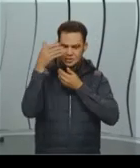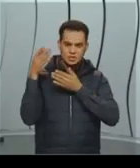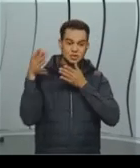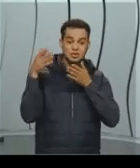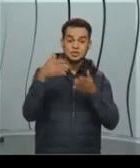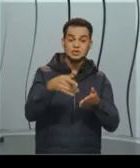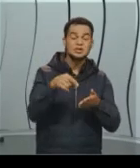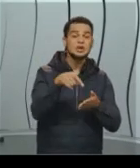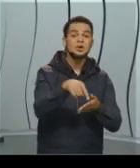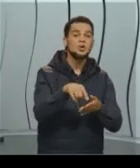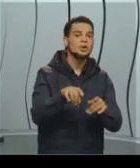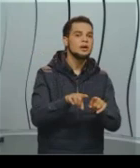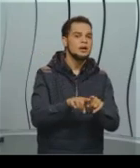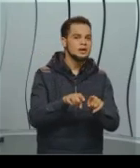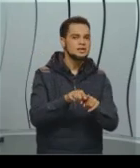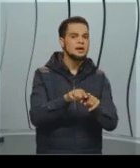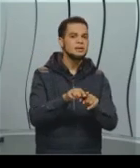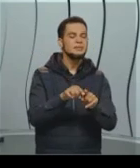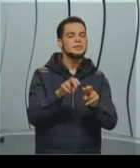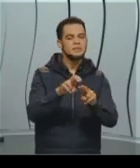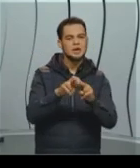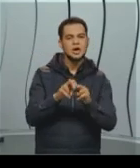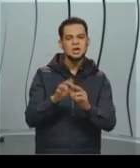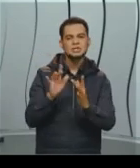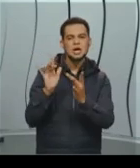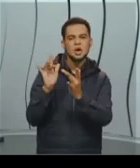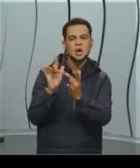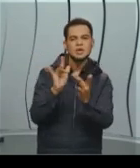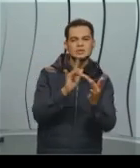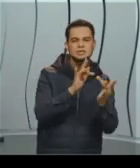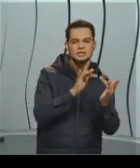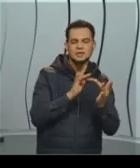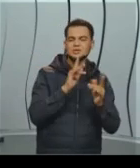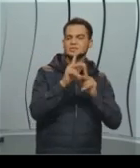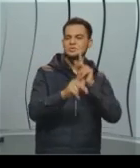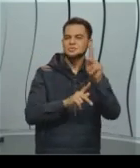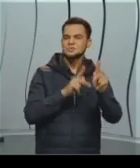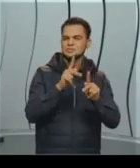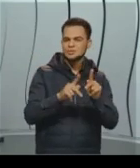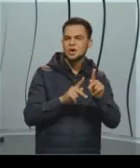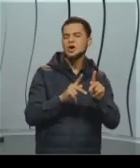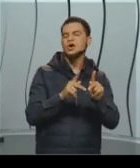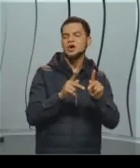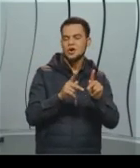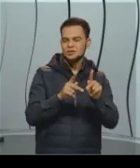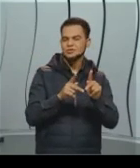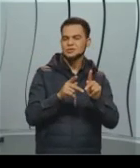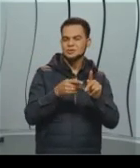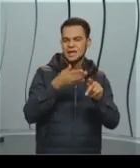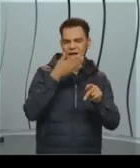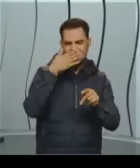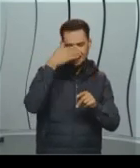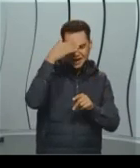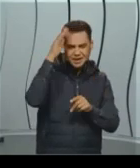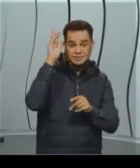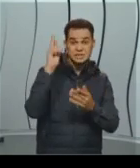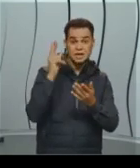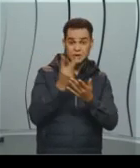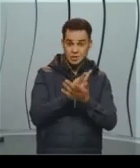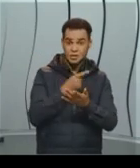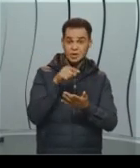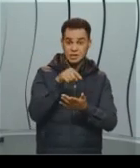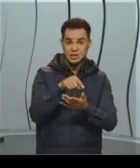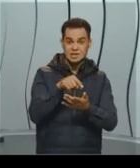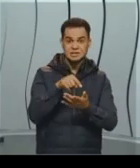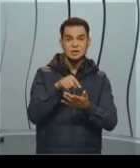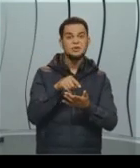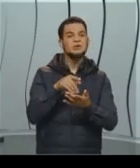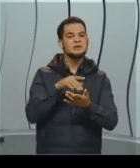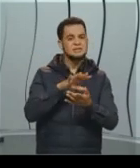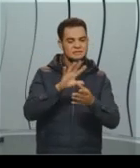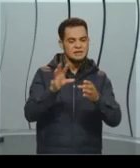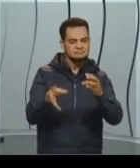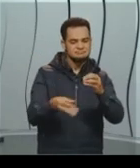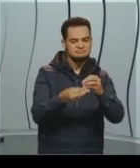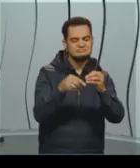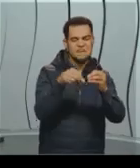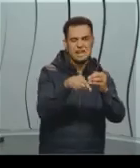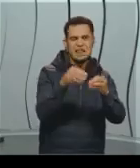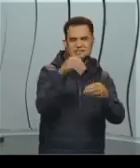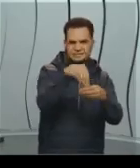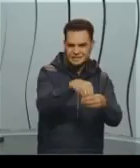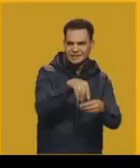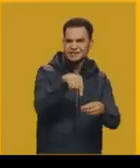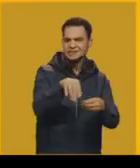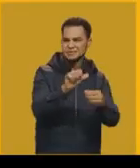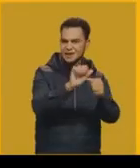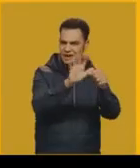desse contato que vai ter aí com os povos árabes, e esse islamismo ele vai acabar sendo incorporado também por alguns povos, né?